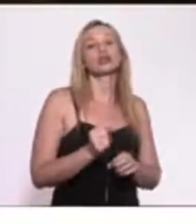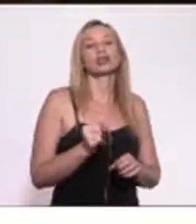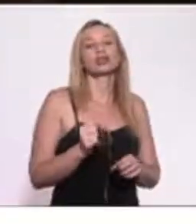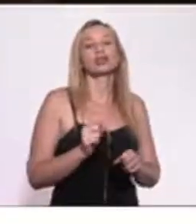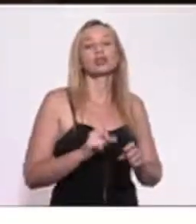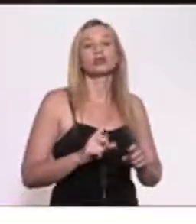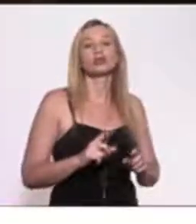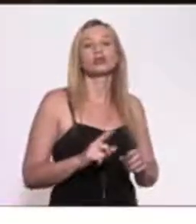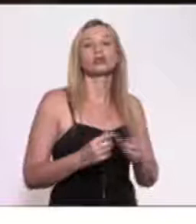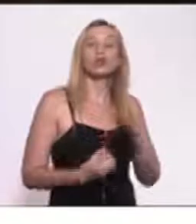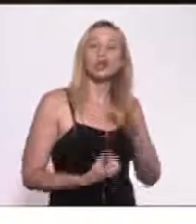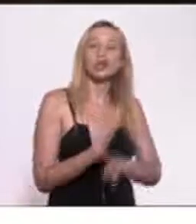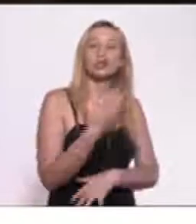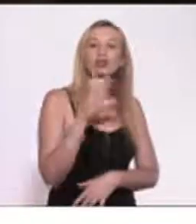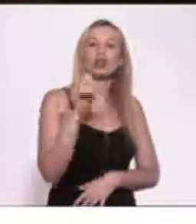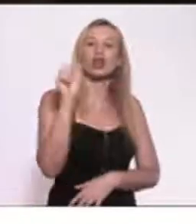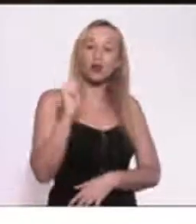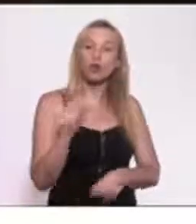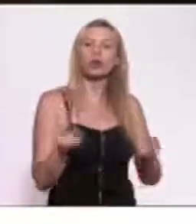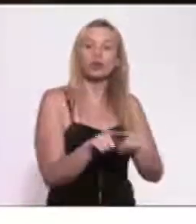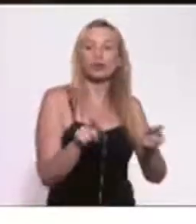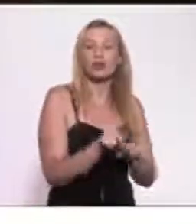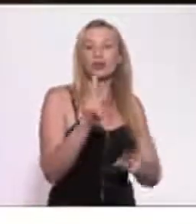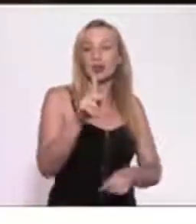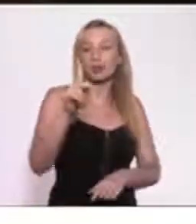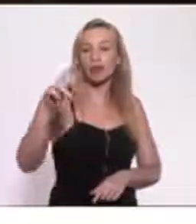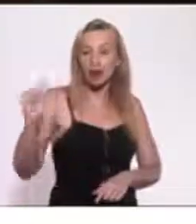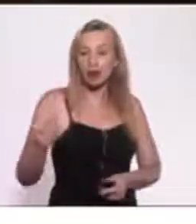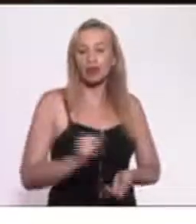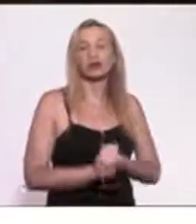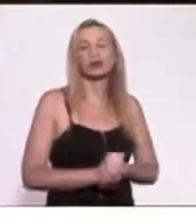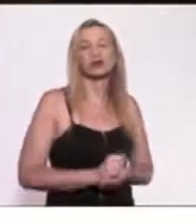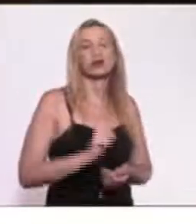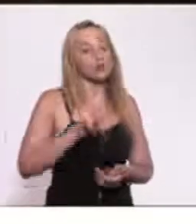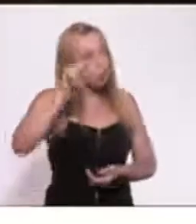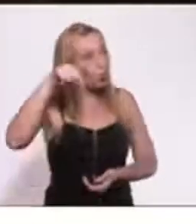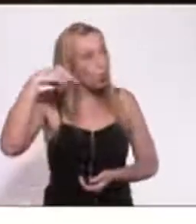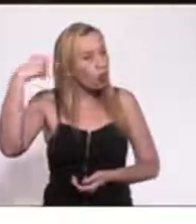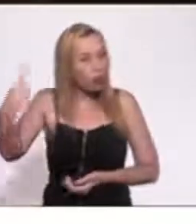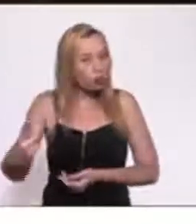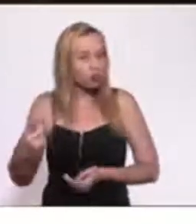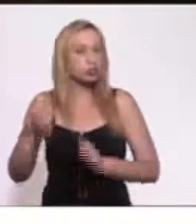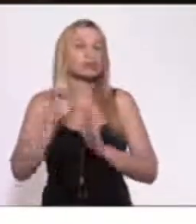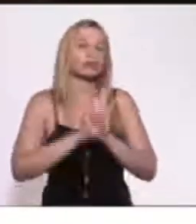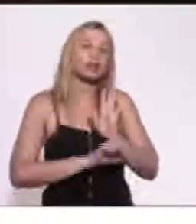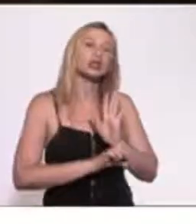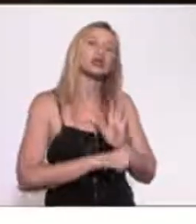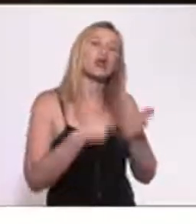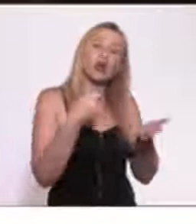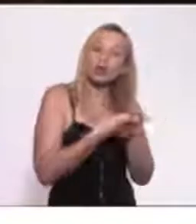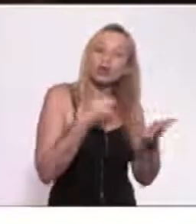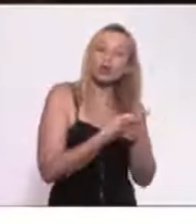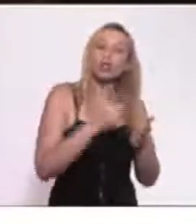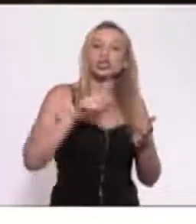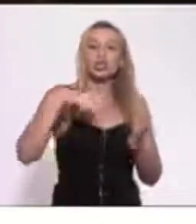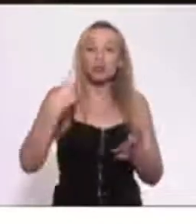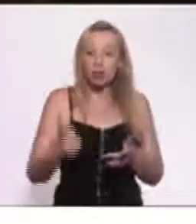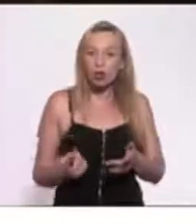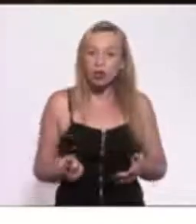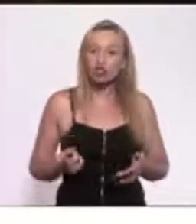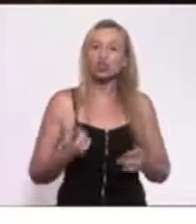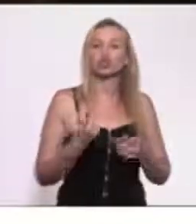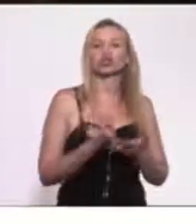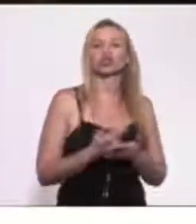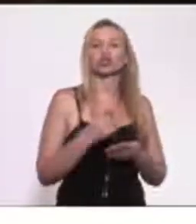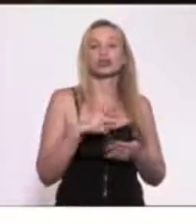em seguinte, a construção do PPA, o Plano Plurianual. A outra emenda obriga, depois de estabelecidos os